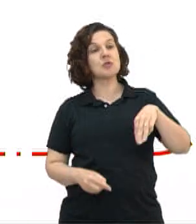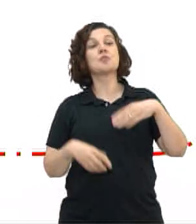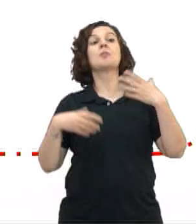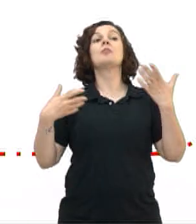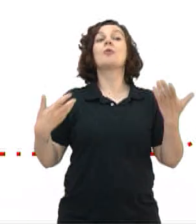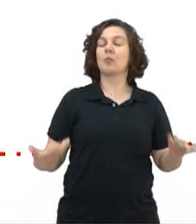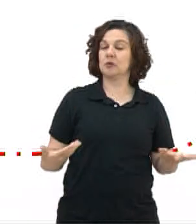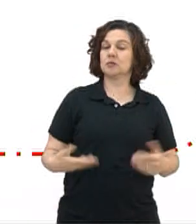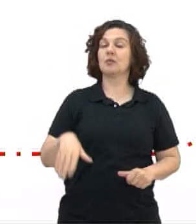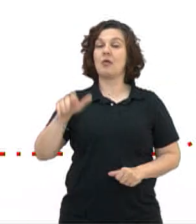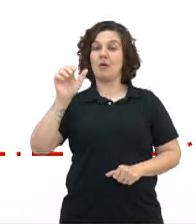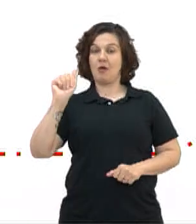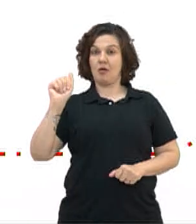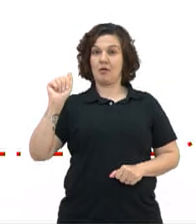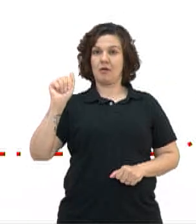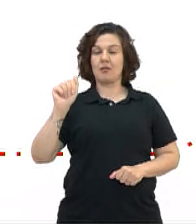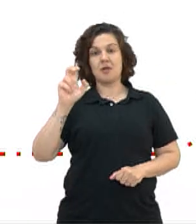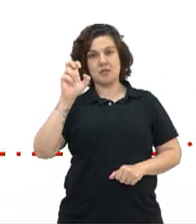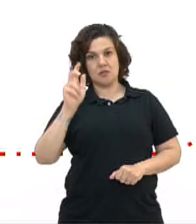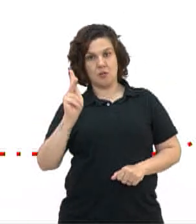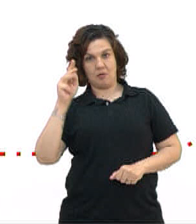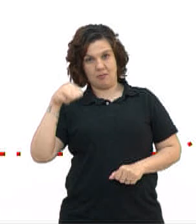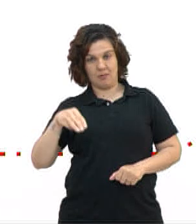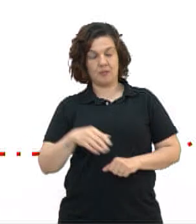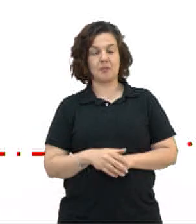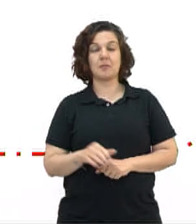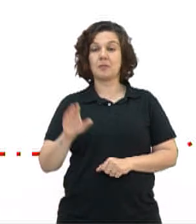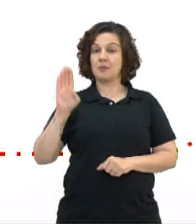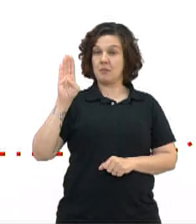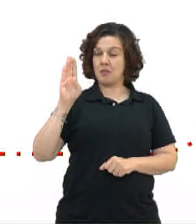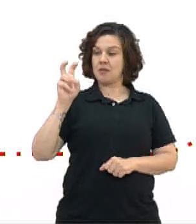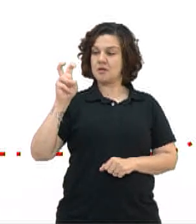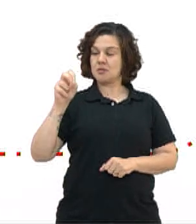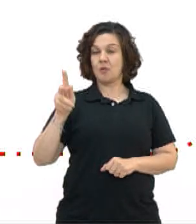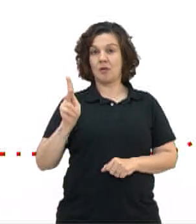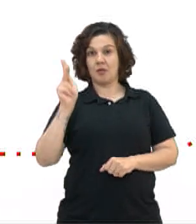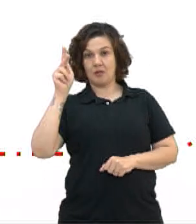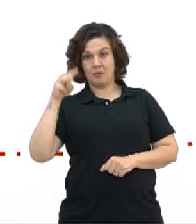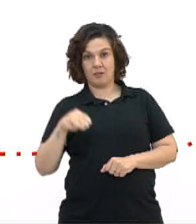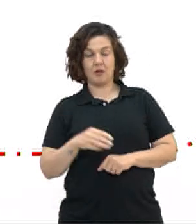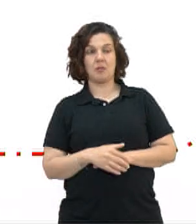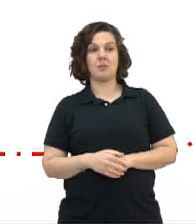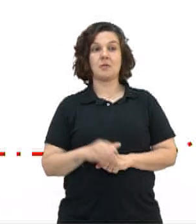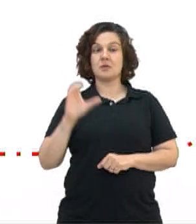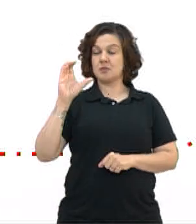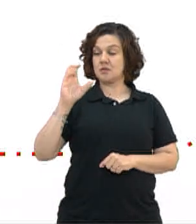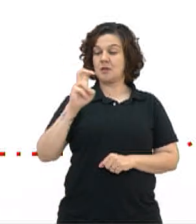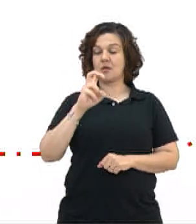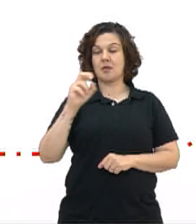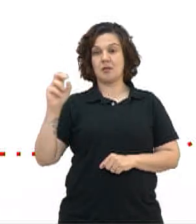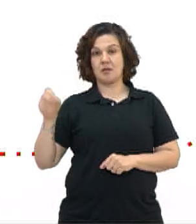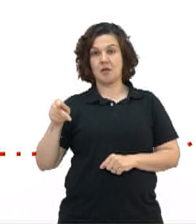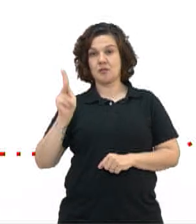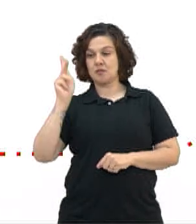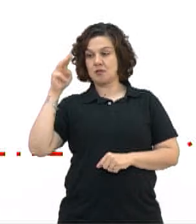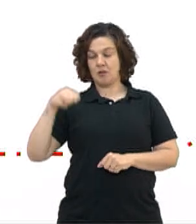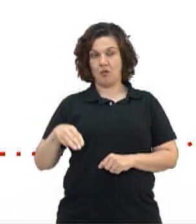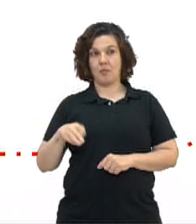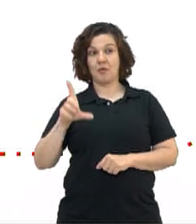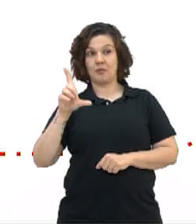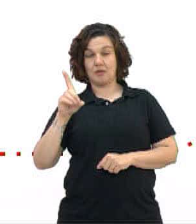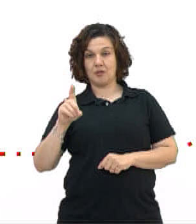vale, alternativa A, 5 quilômetros, B, 50 quilômetros, C, 500 quilômetros, D,